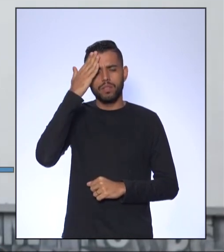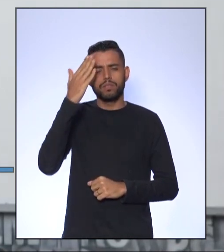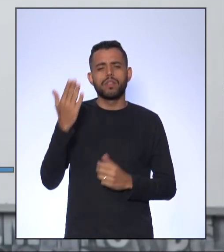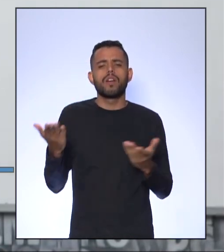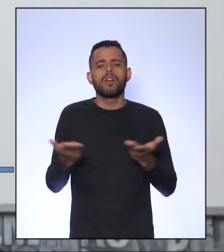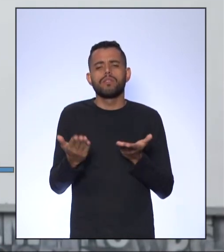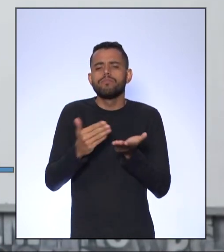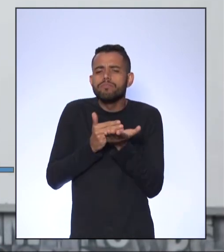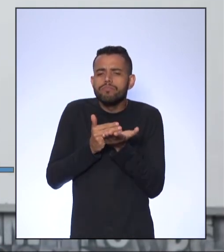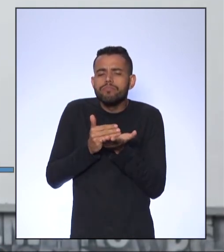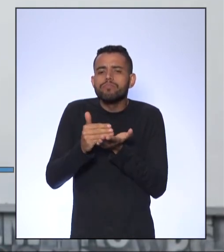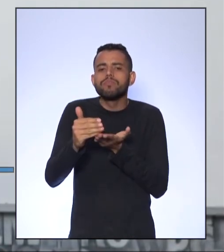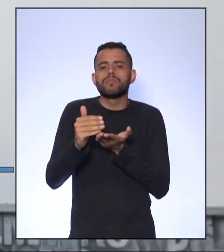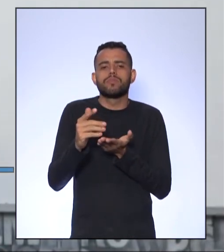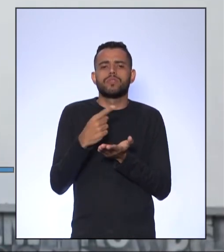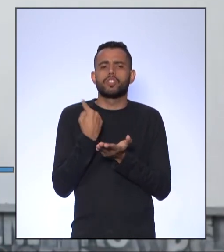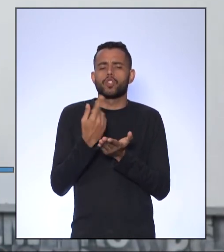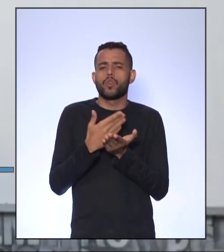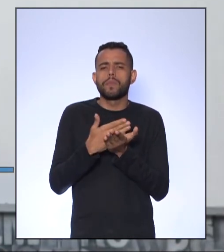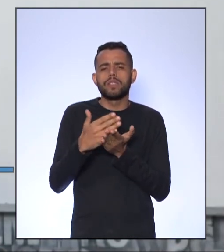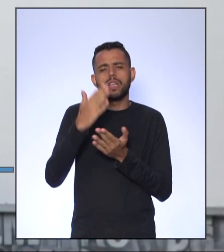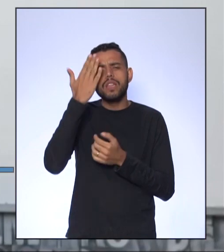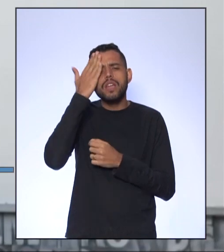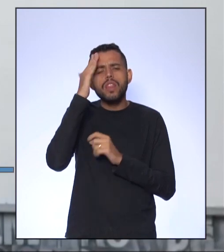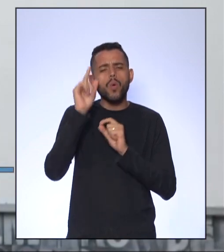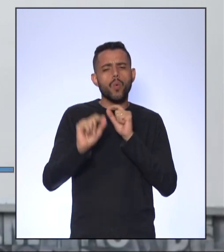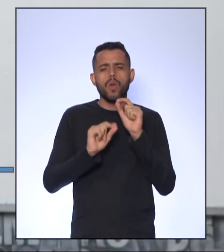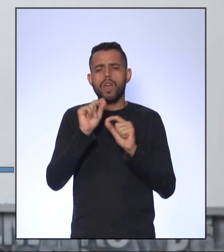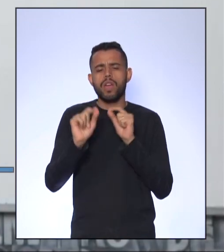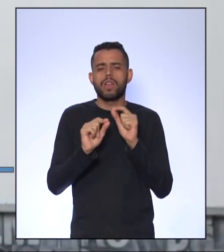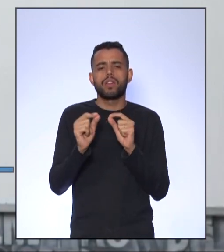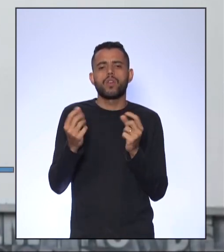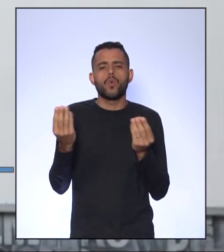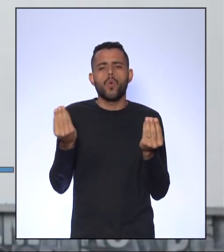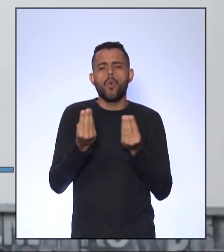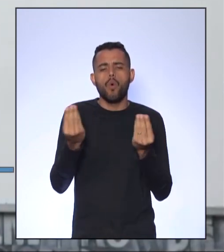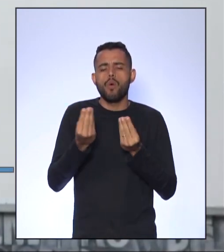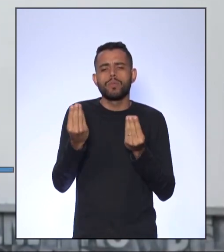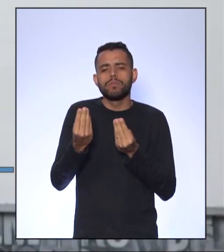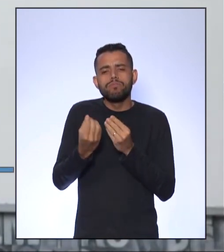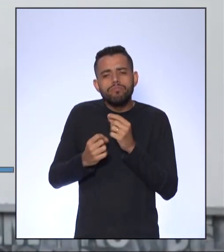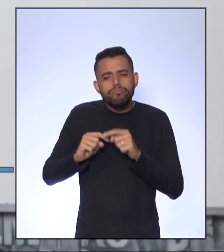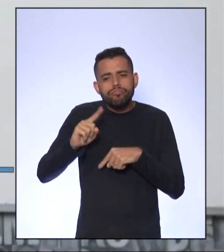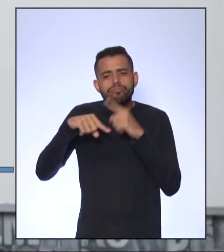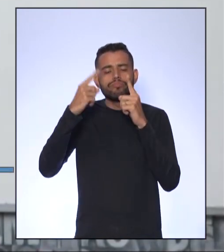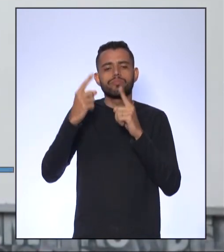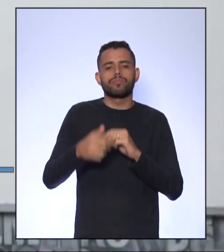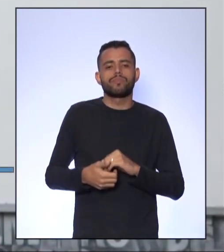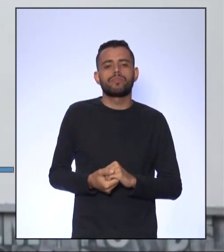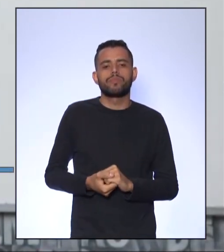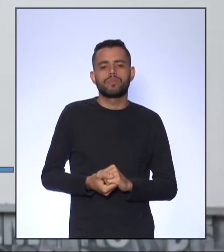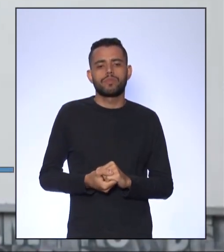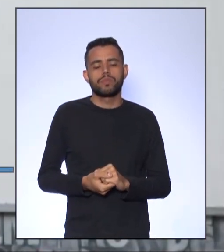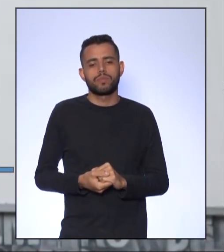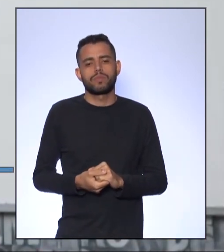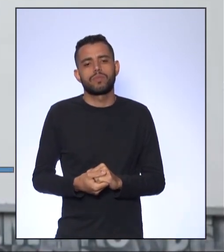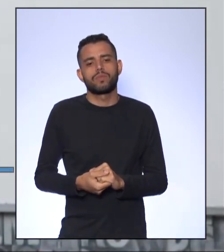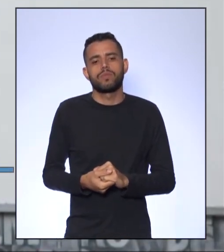introdução, vamos começar a entender a origem deste renascimento, ok? Então vamos pensar